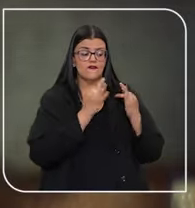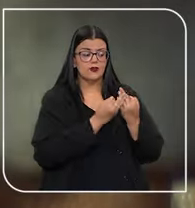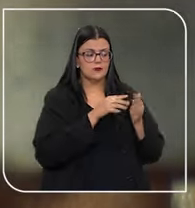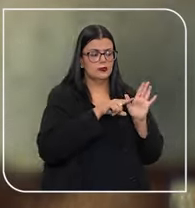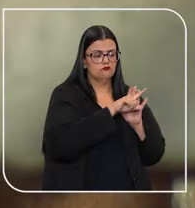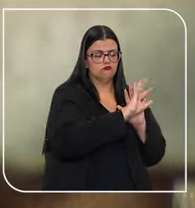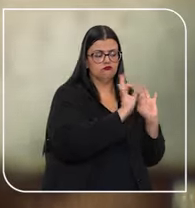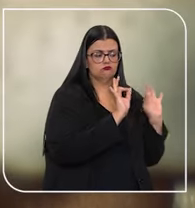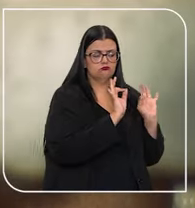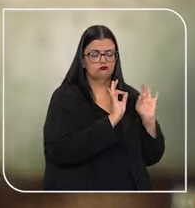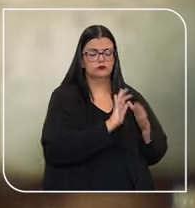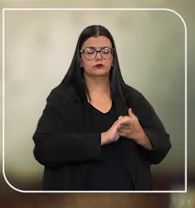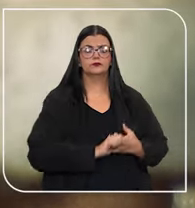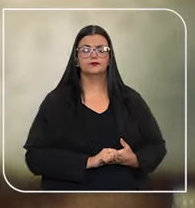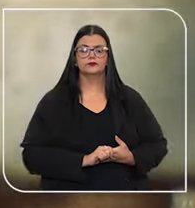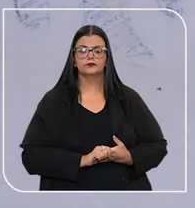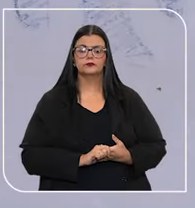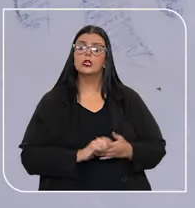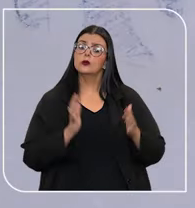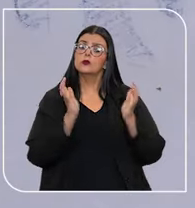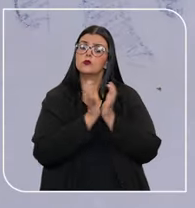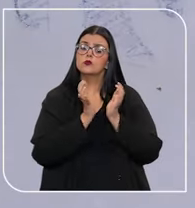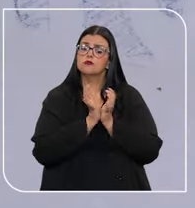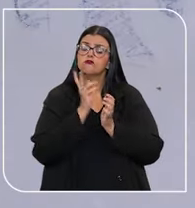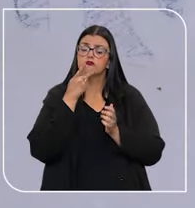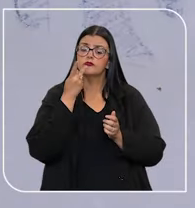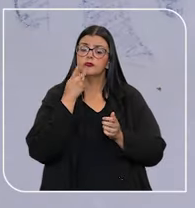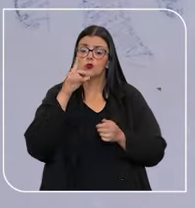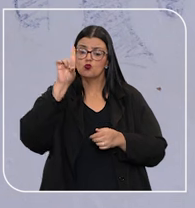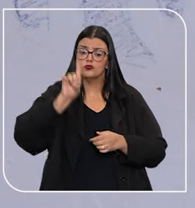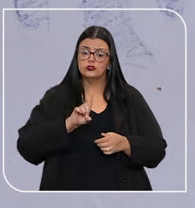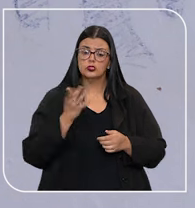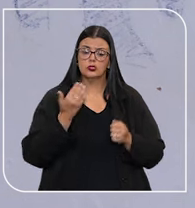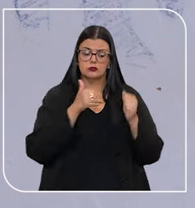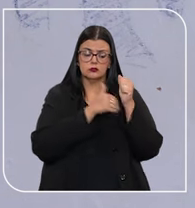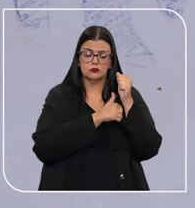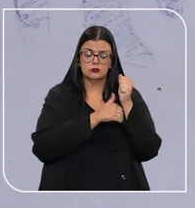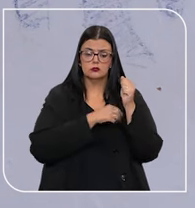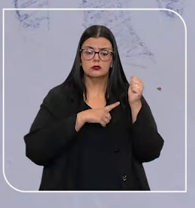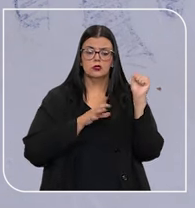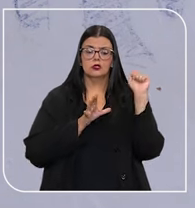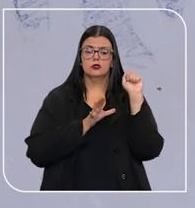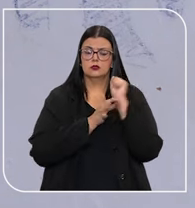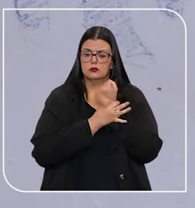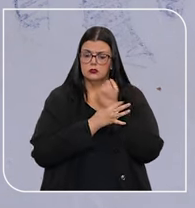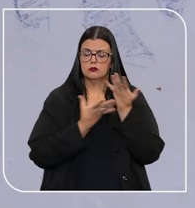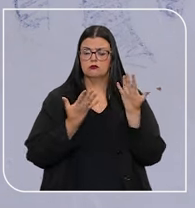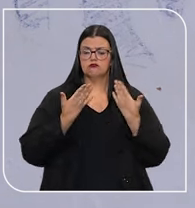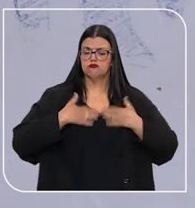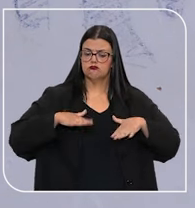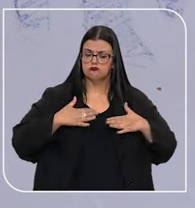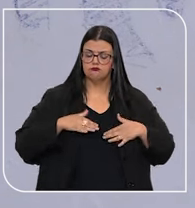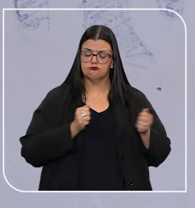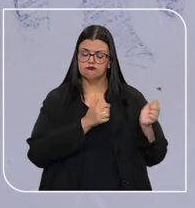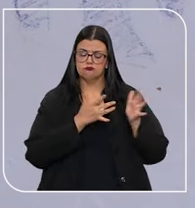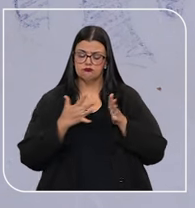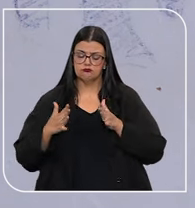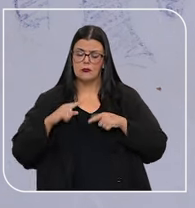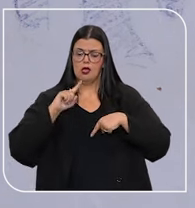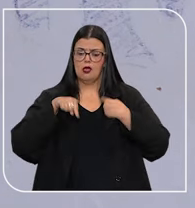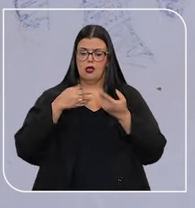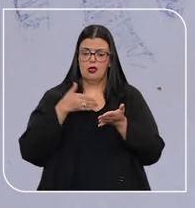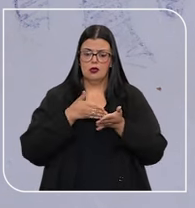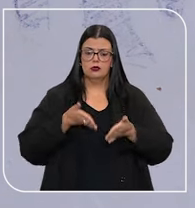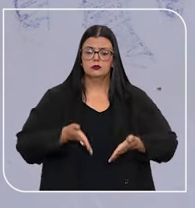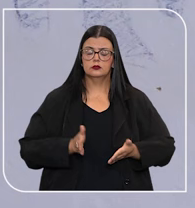adoção sem consulta prévia aos parentes o colegiado entendeu que o direito ao sigilo é fundamental para garantir segurança e tranquilidade desde o